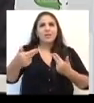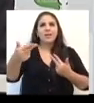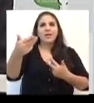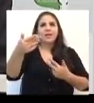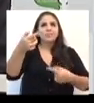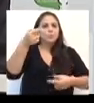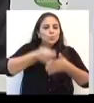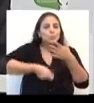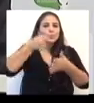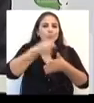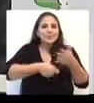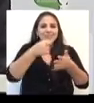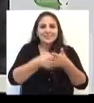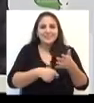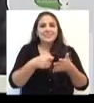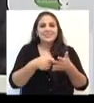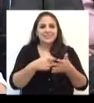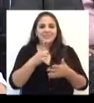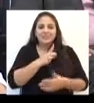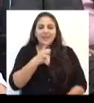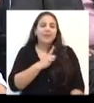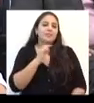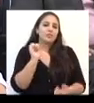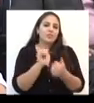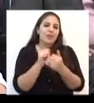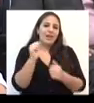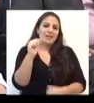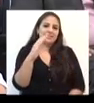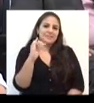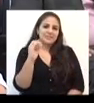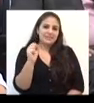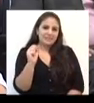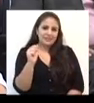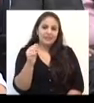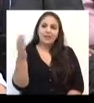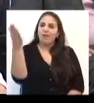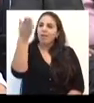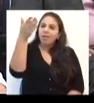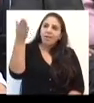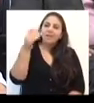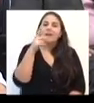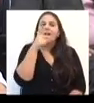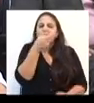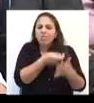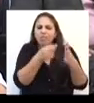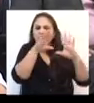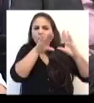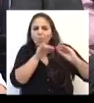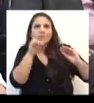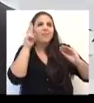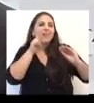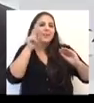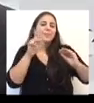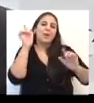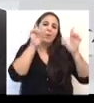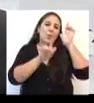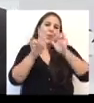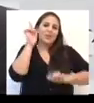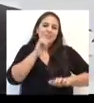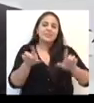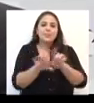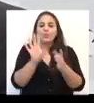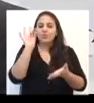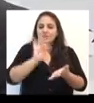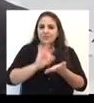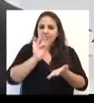pela Acisa ao longo dos anos. Por isso, a noite também foi de recordar as conquistas e de